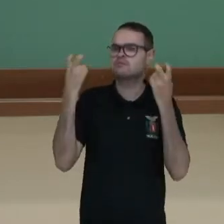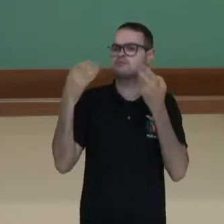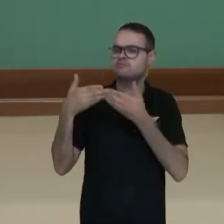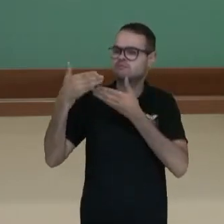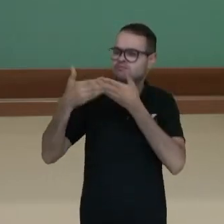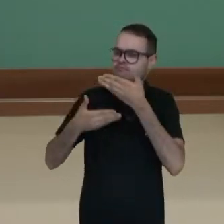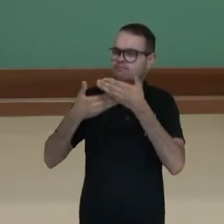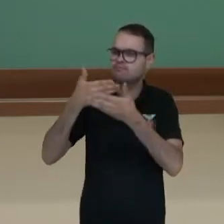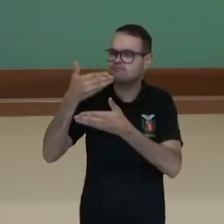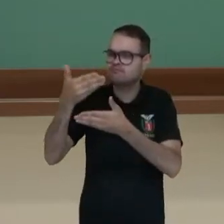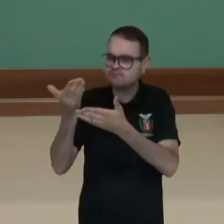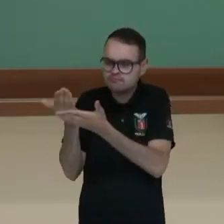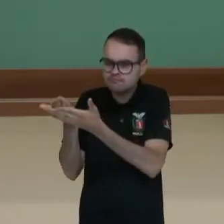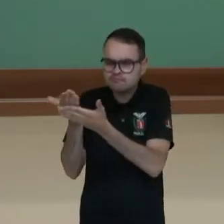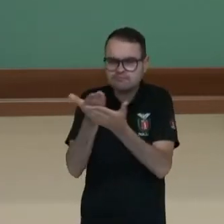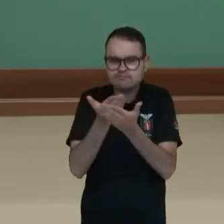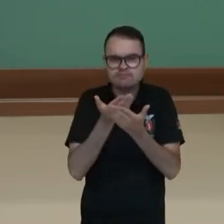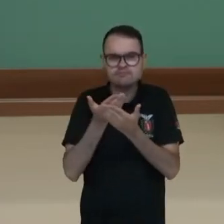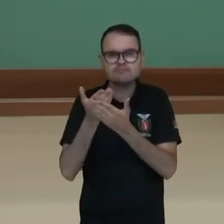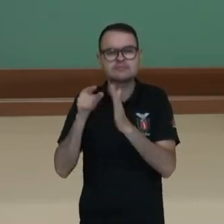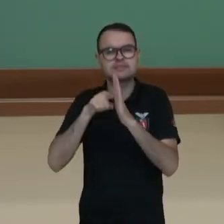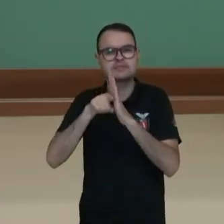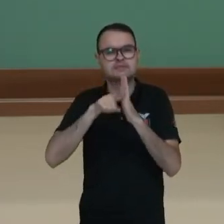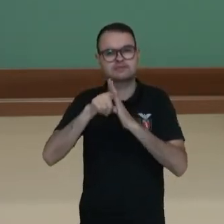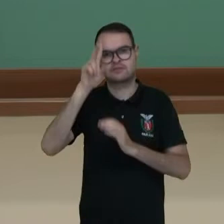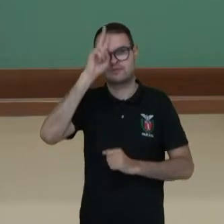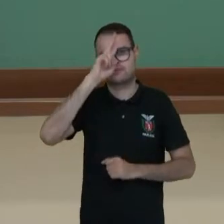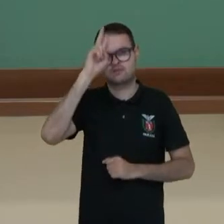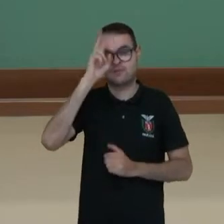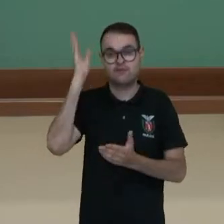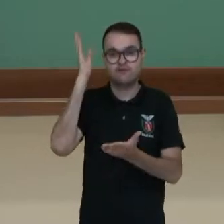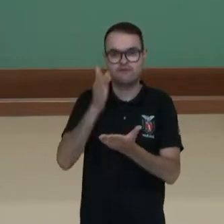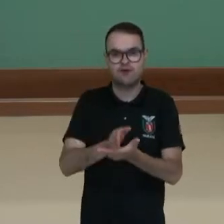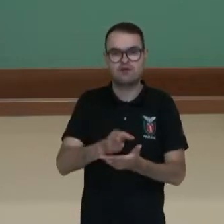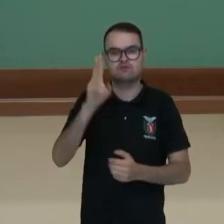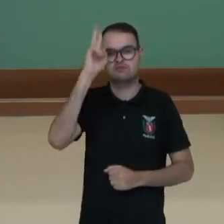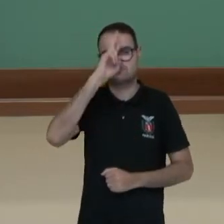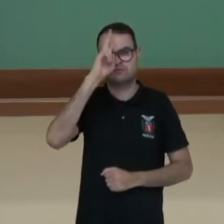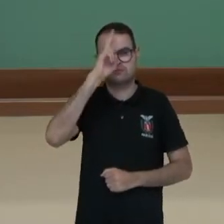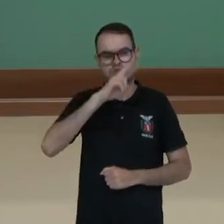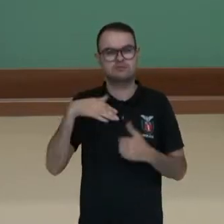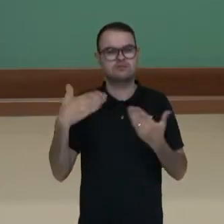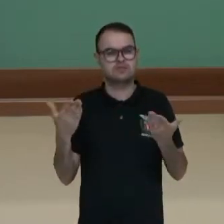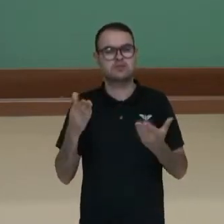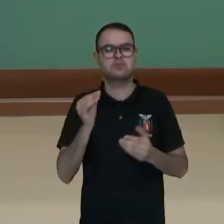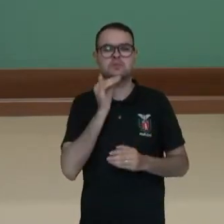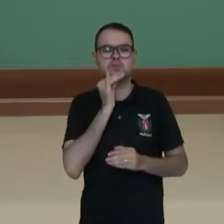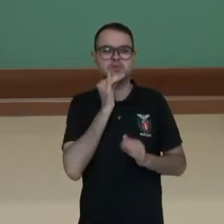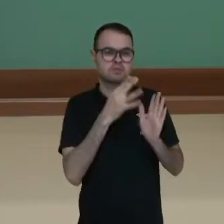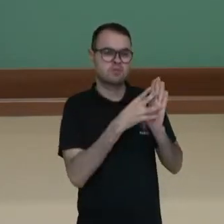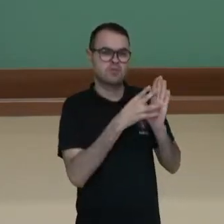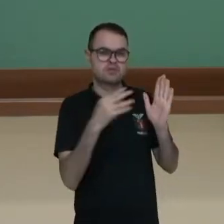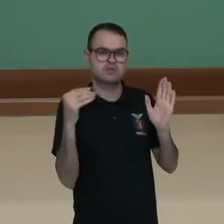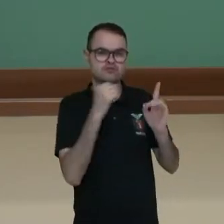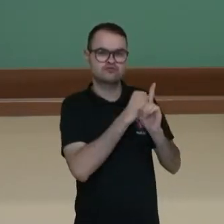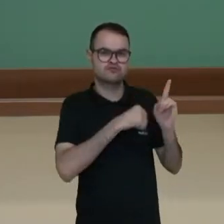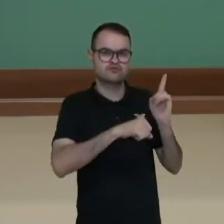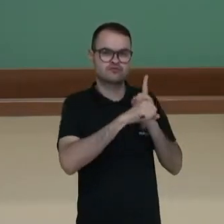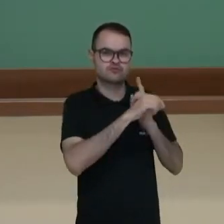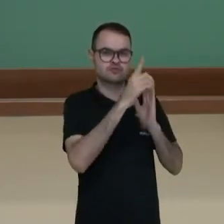a história, ao investigar o fato histórico. Então nós pegamos um modelo de sociedade da década